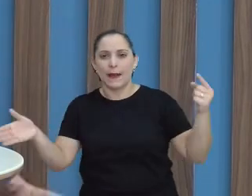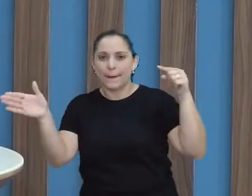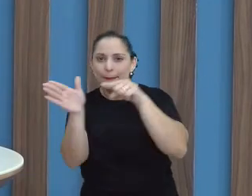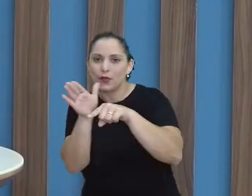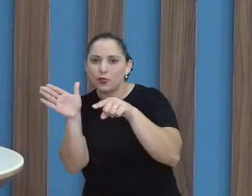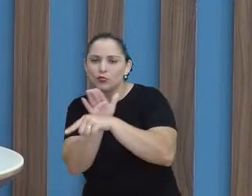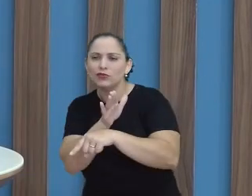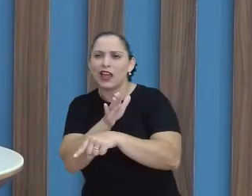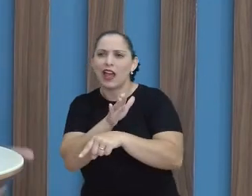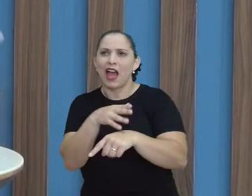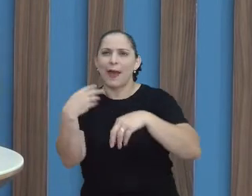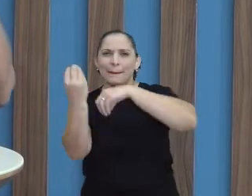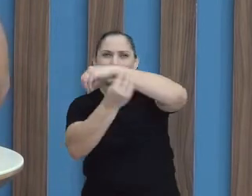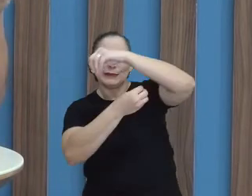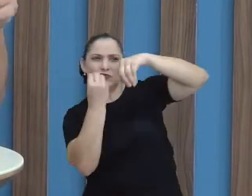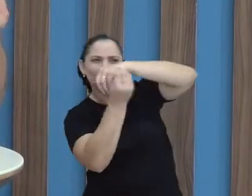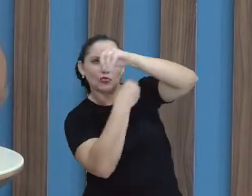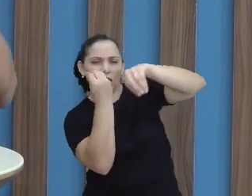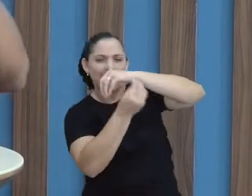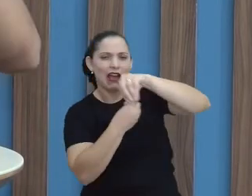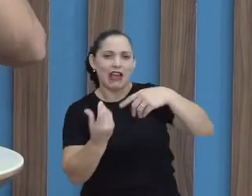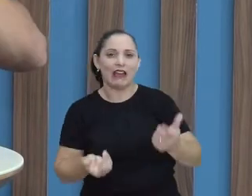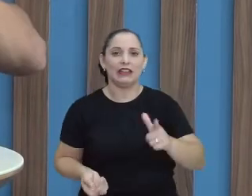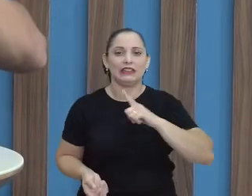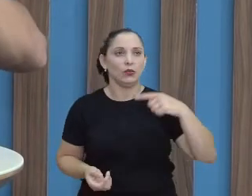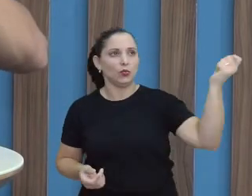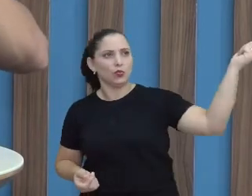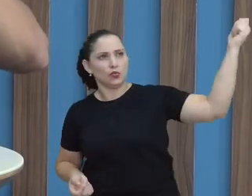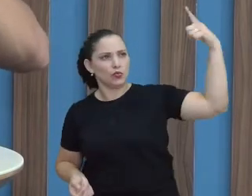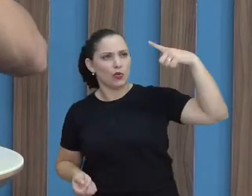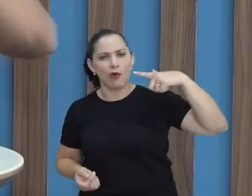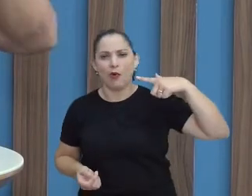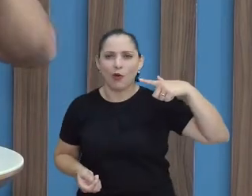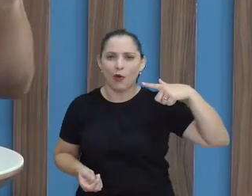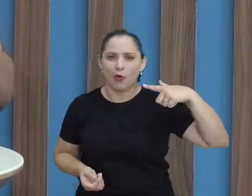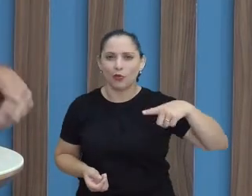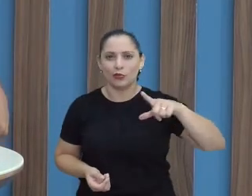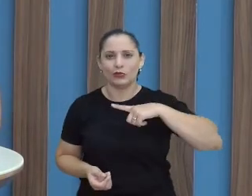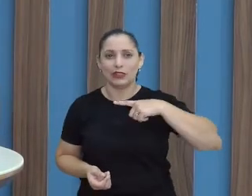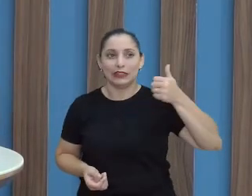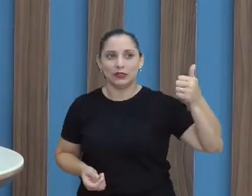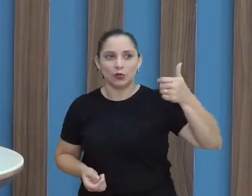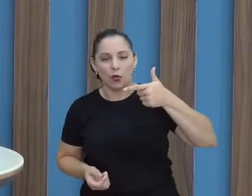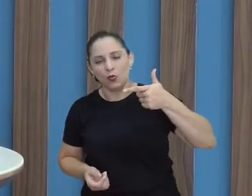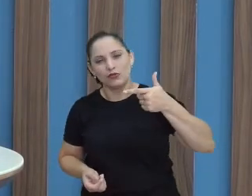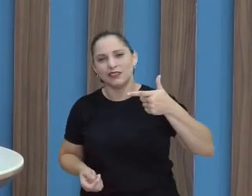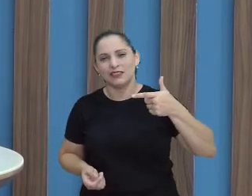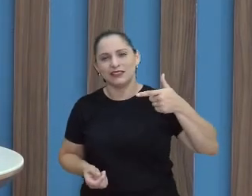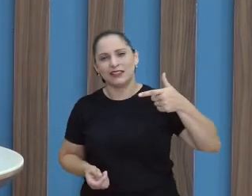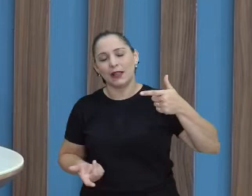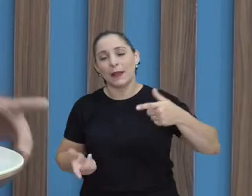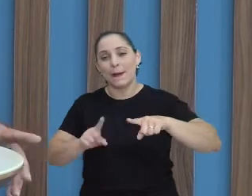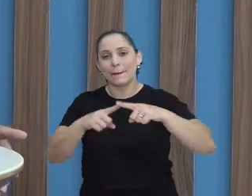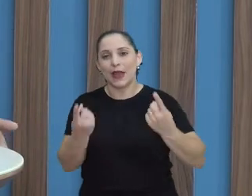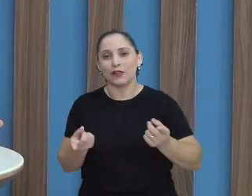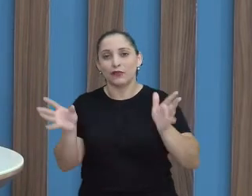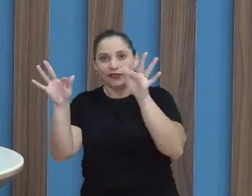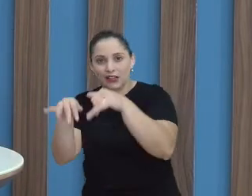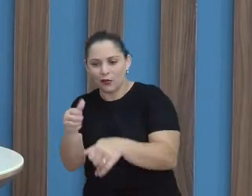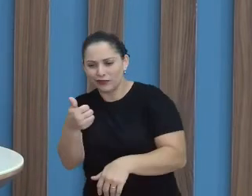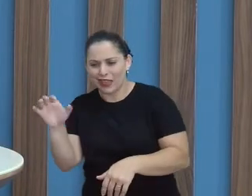6 folhas. Né? Bota um sol com 12 raios, mas no final pergunta com 10